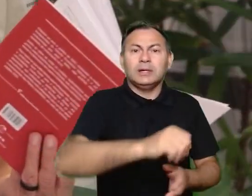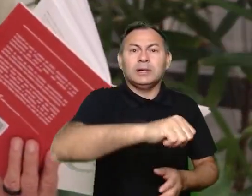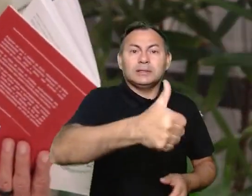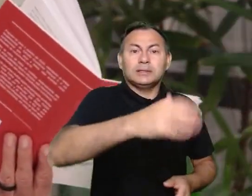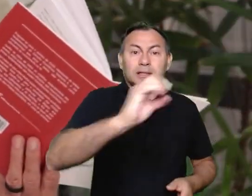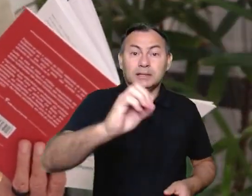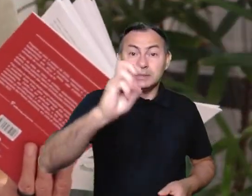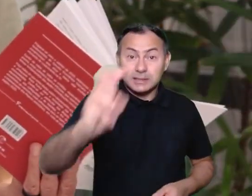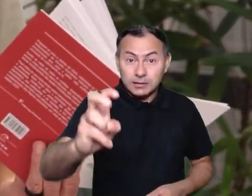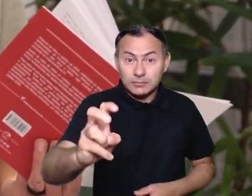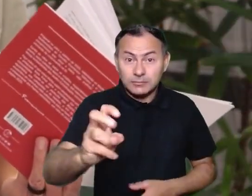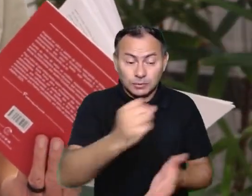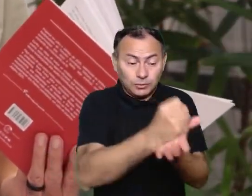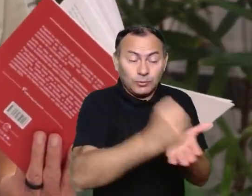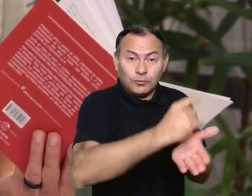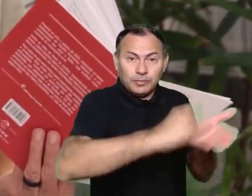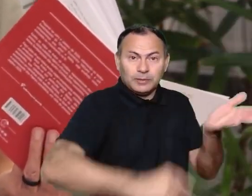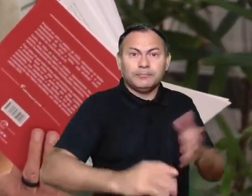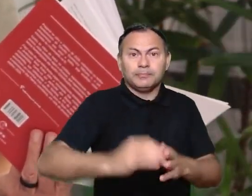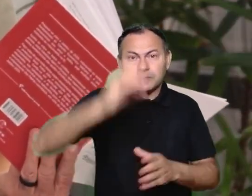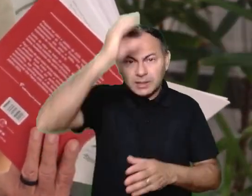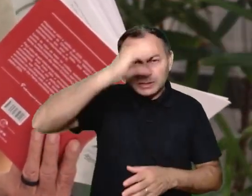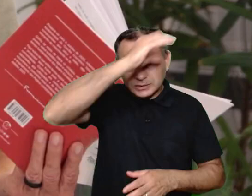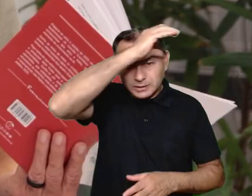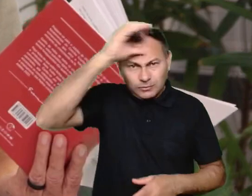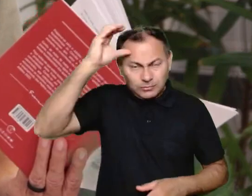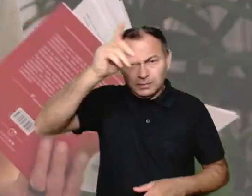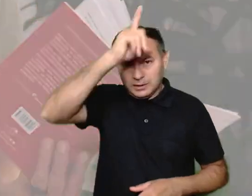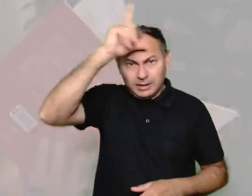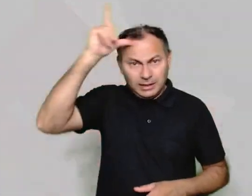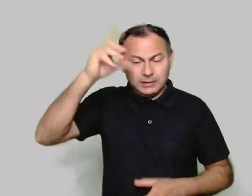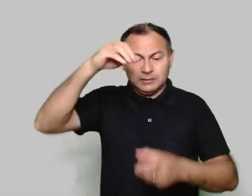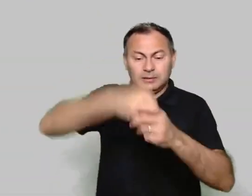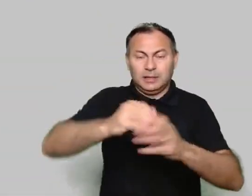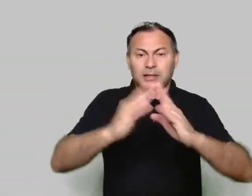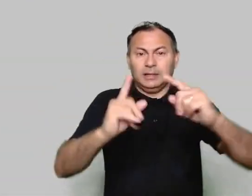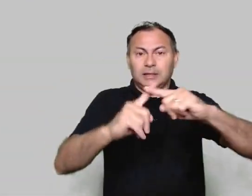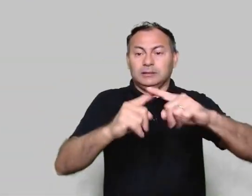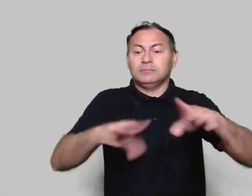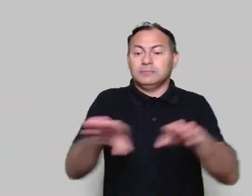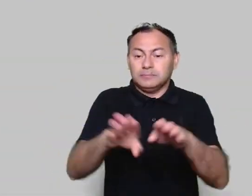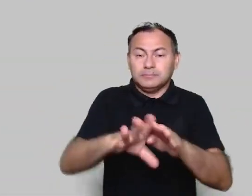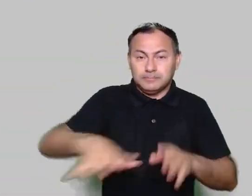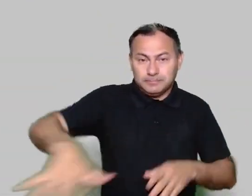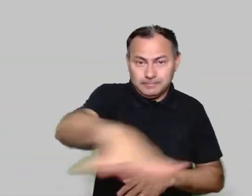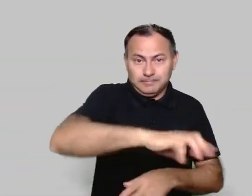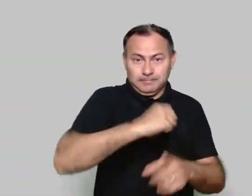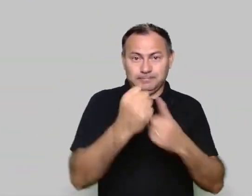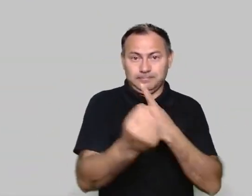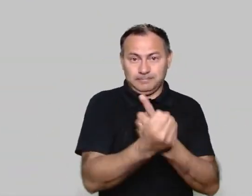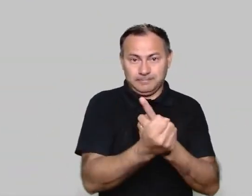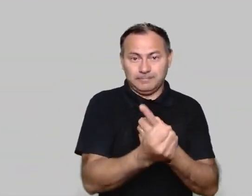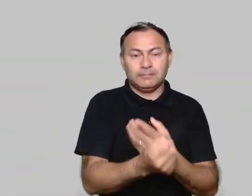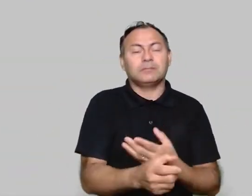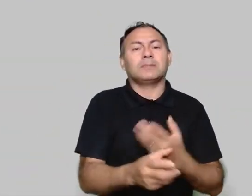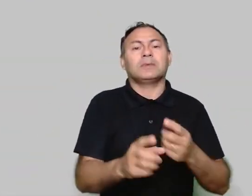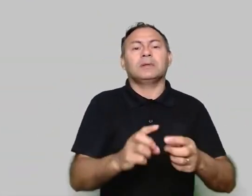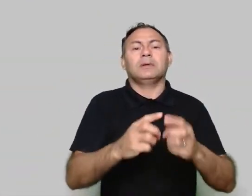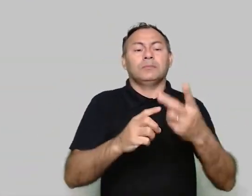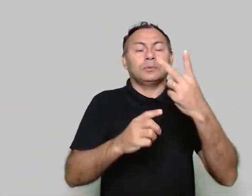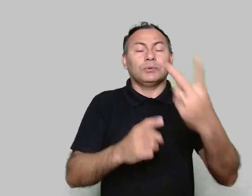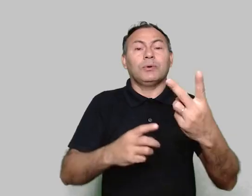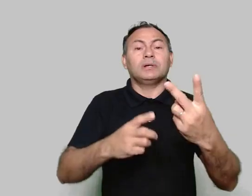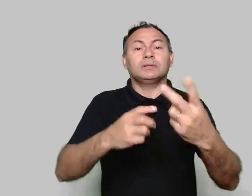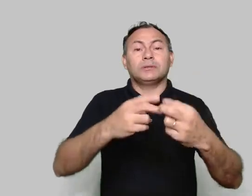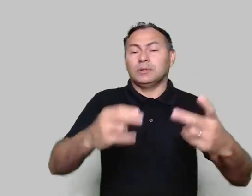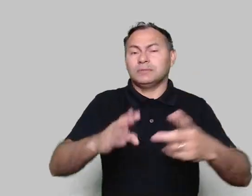o 105, Cristãos Leigos e Leigas na Igreja e na Sociedade. Isso por